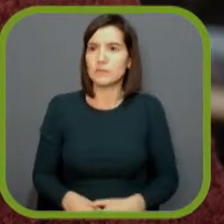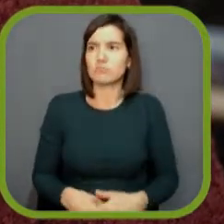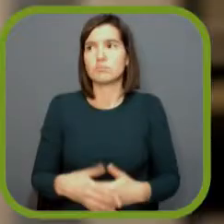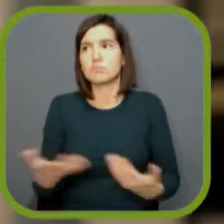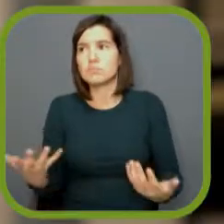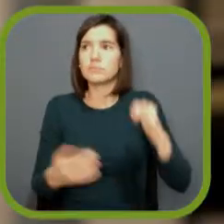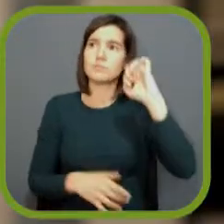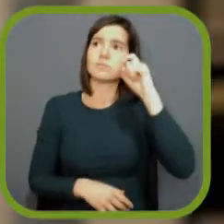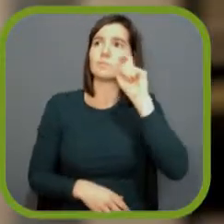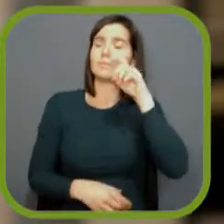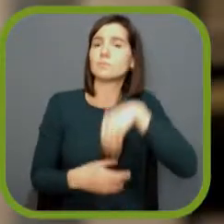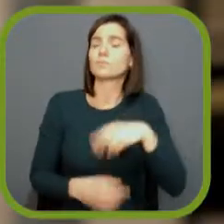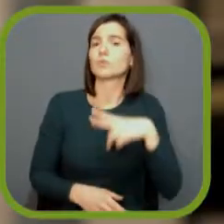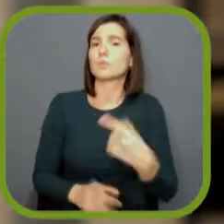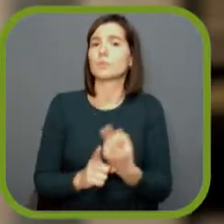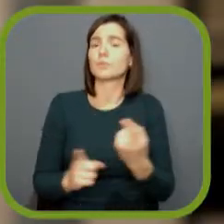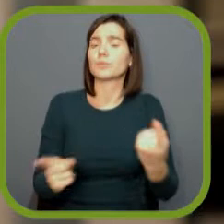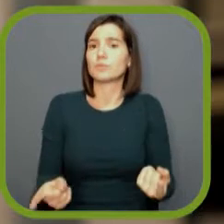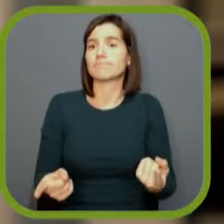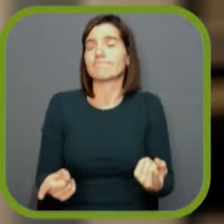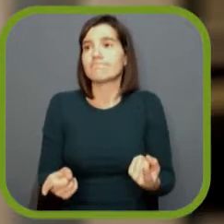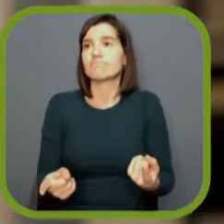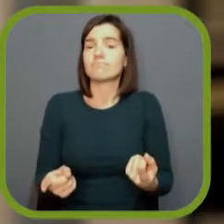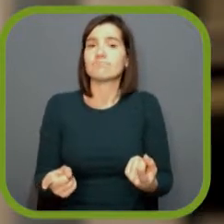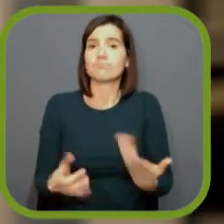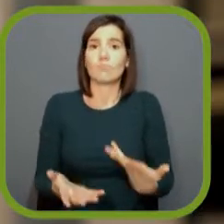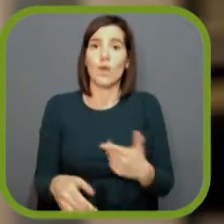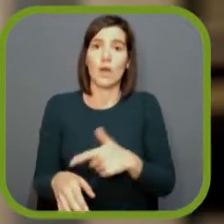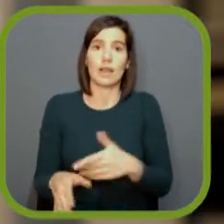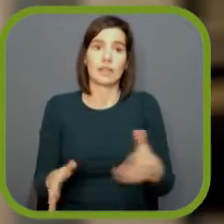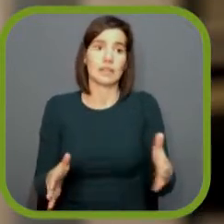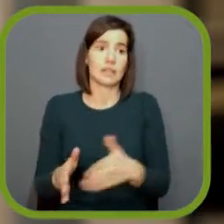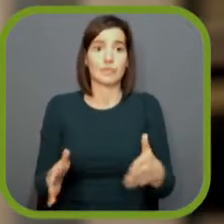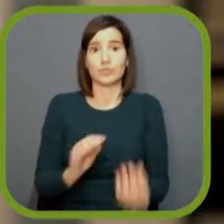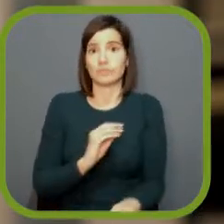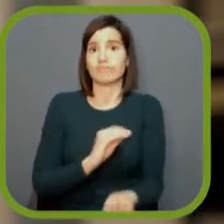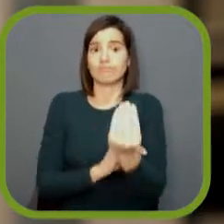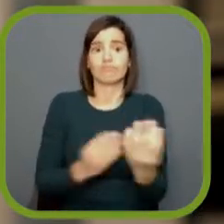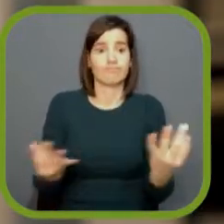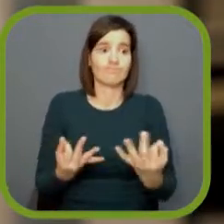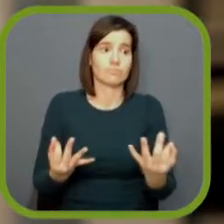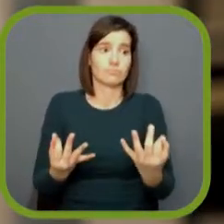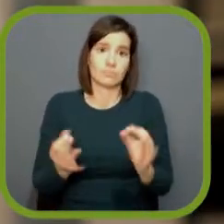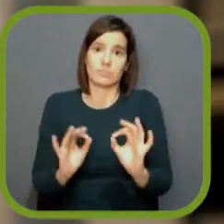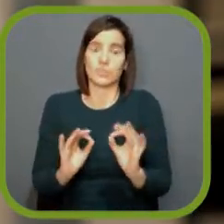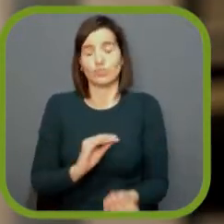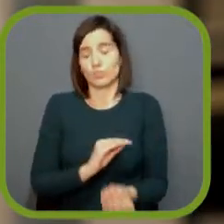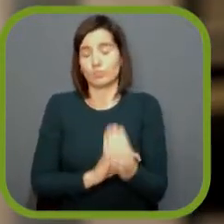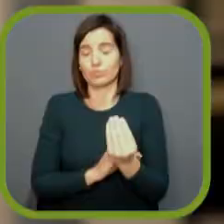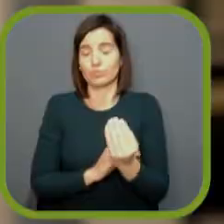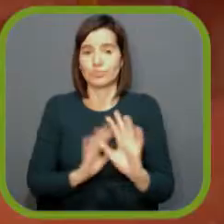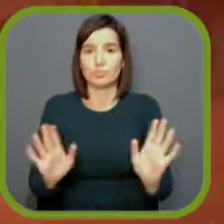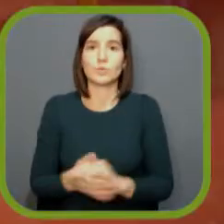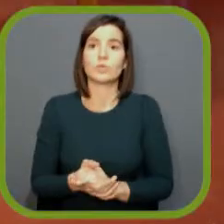país? Acabou por afetar a segurança interna do país porque, enfim, estamos a viver tempos de exceção, de pura